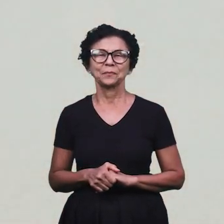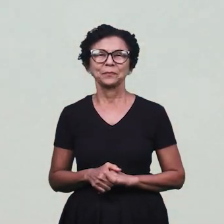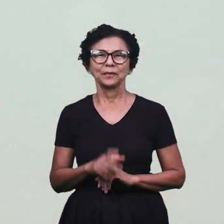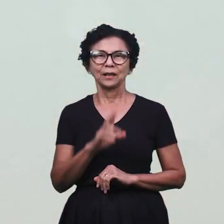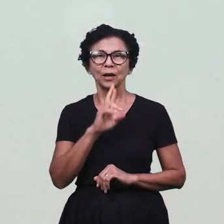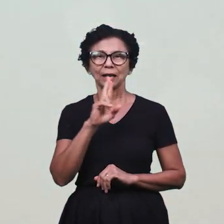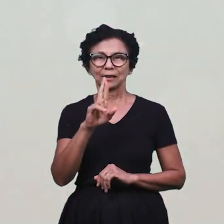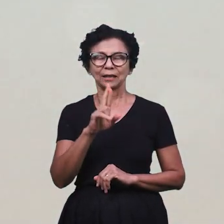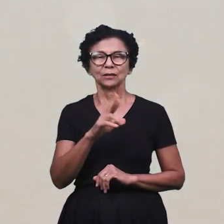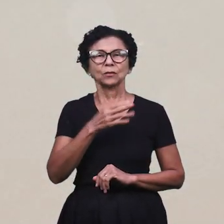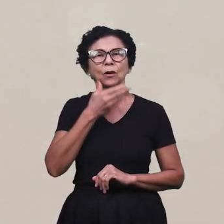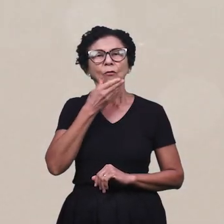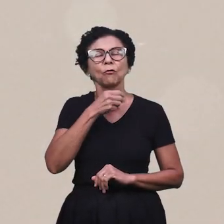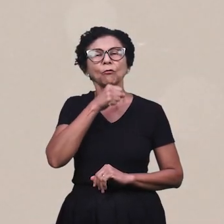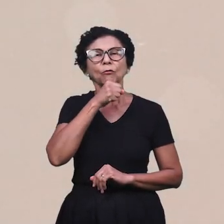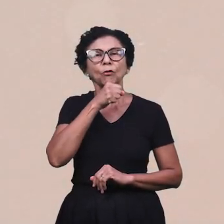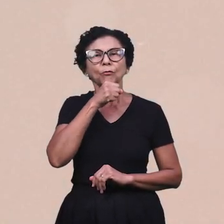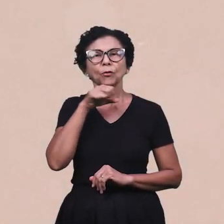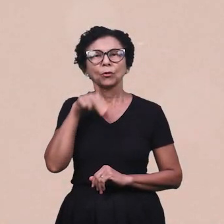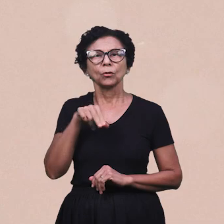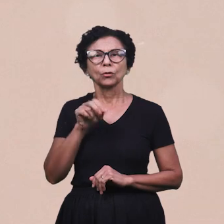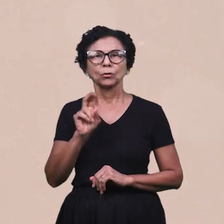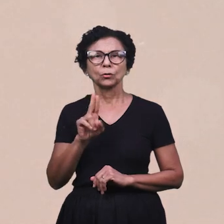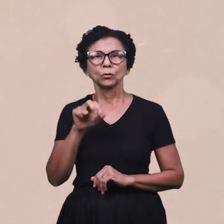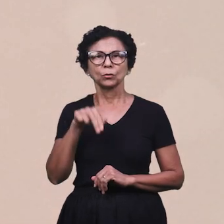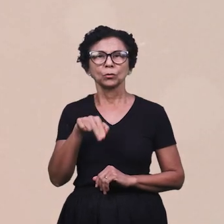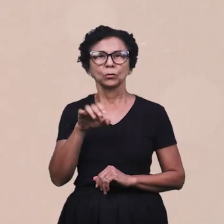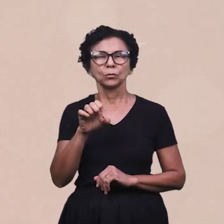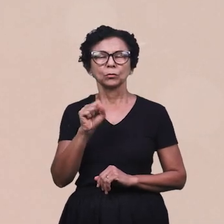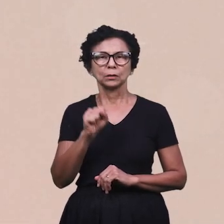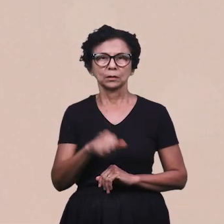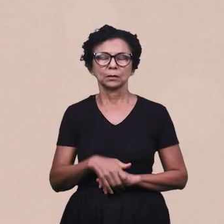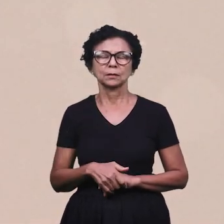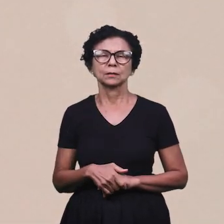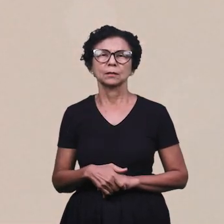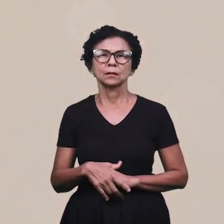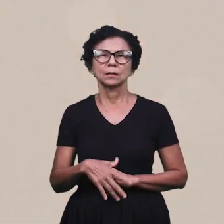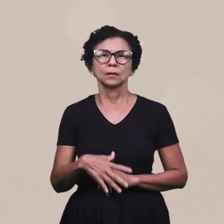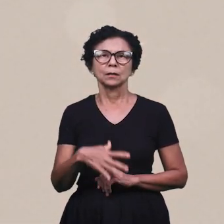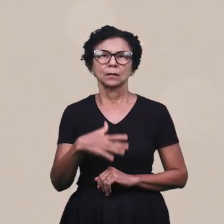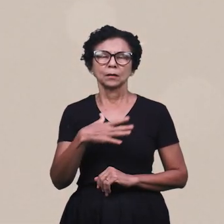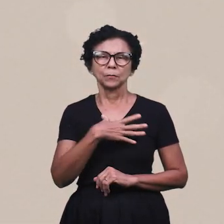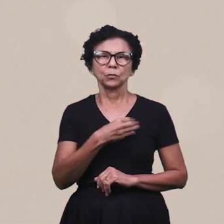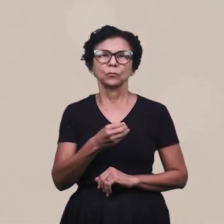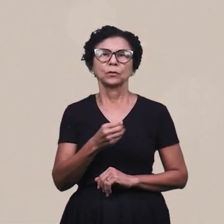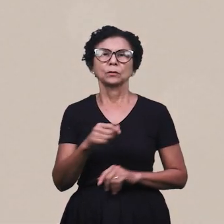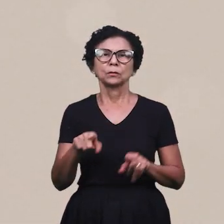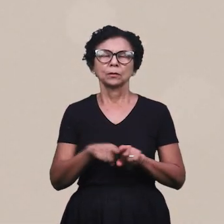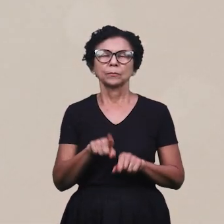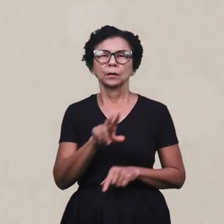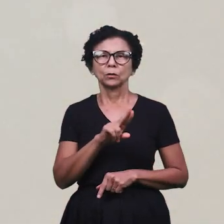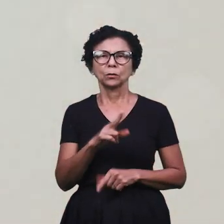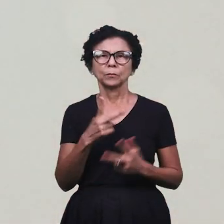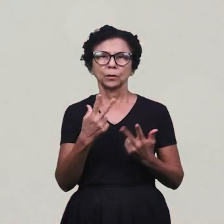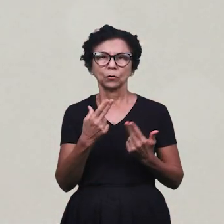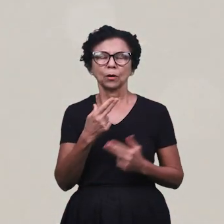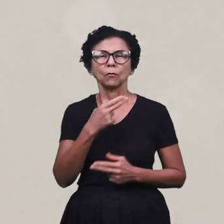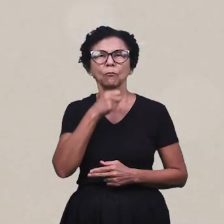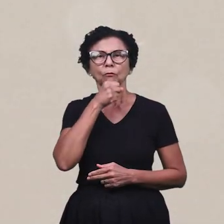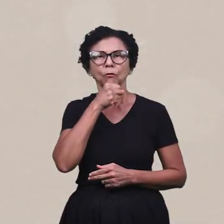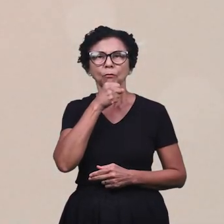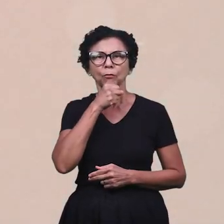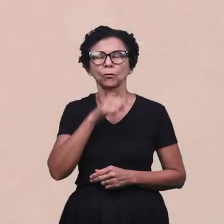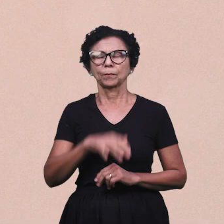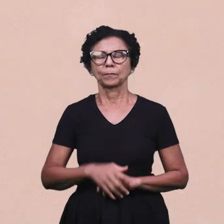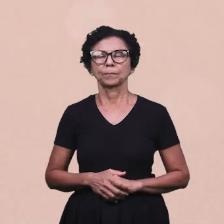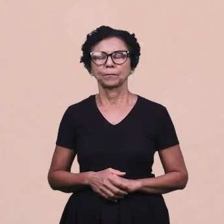avô, Luiz, nome este que também dei ao meu filho. Meu avô, glorifico a Deus pela sua vida, pelo testemunho